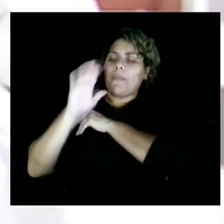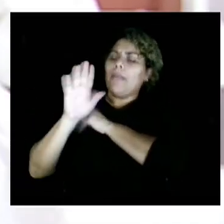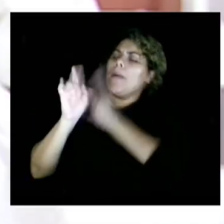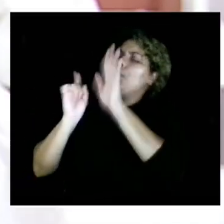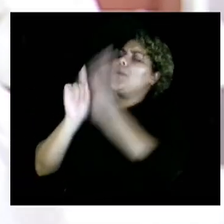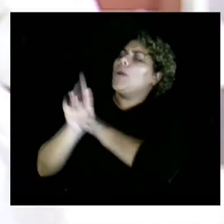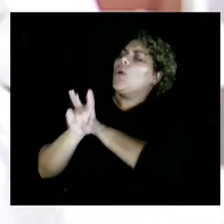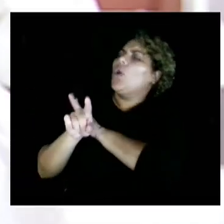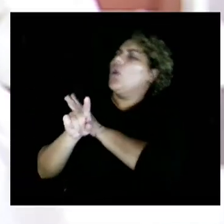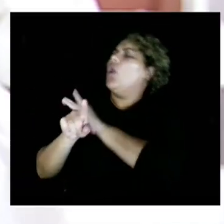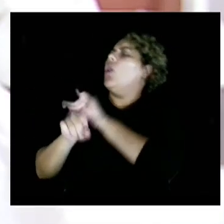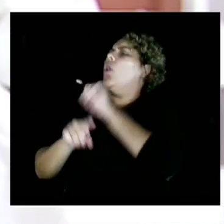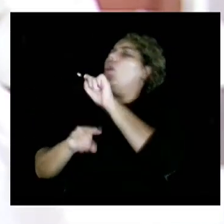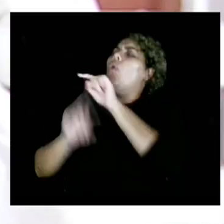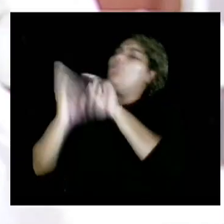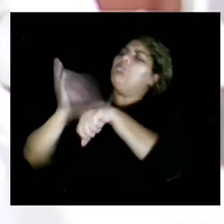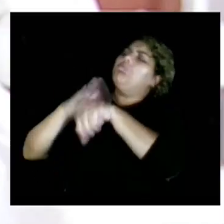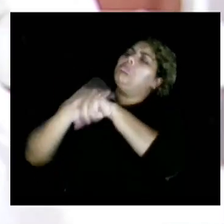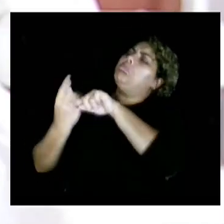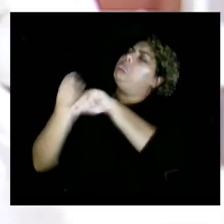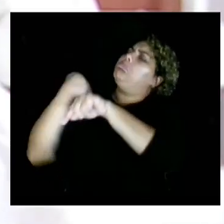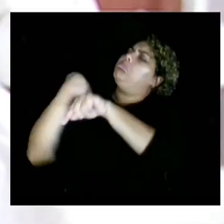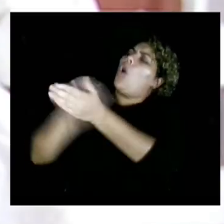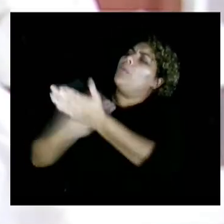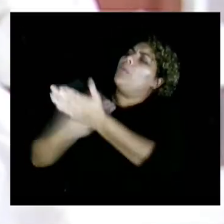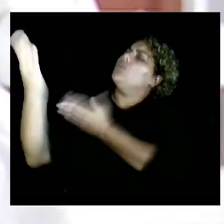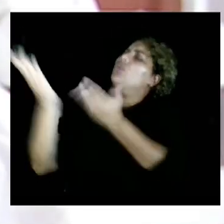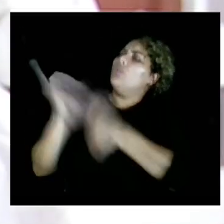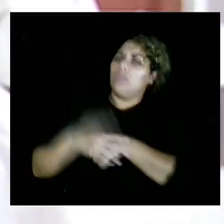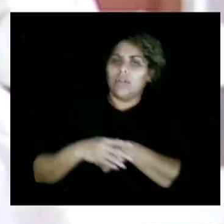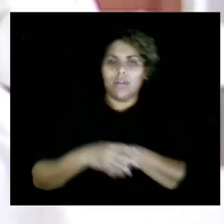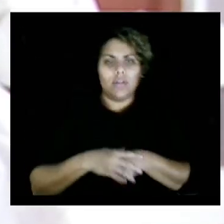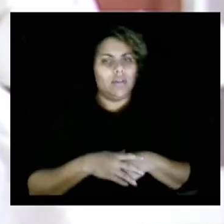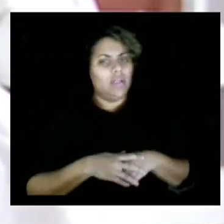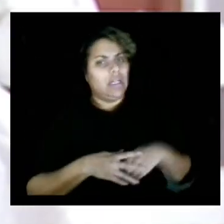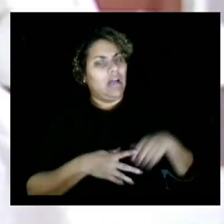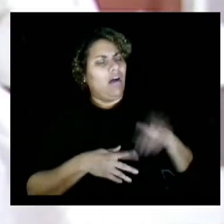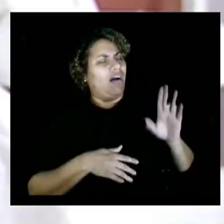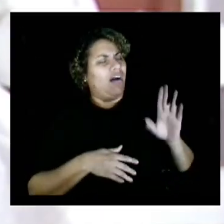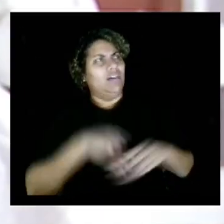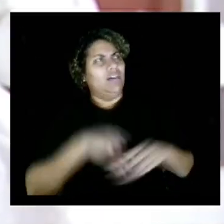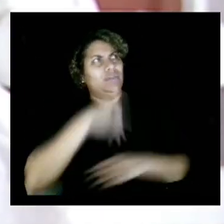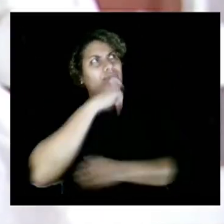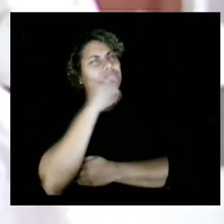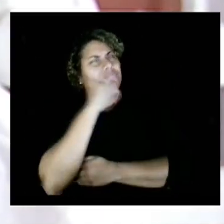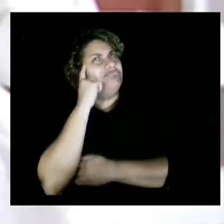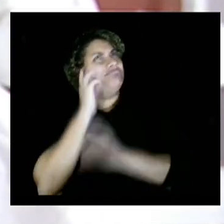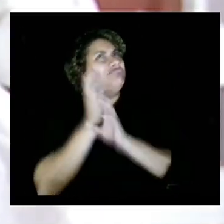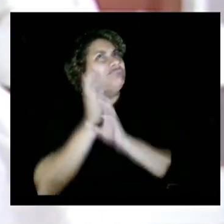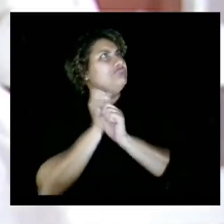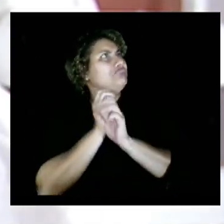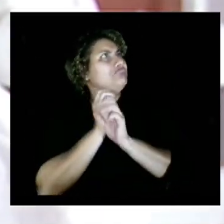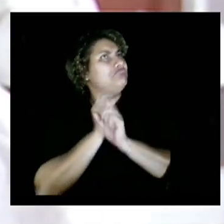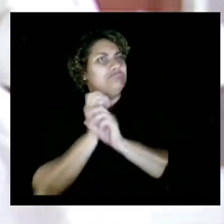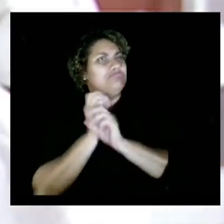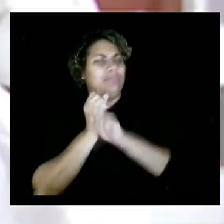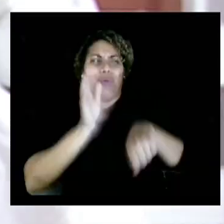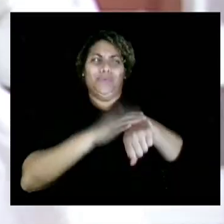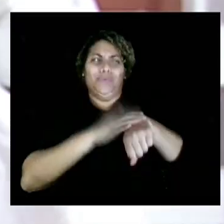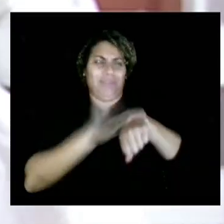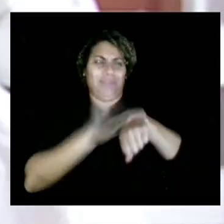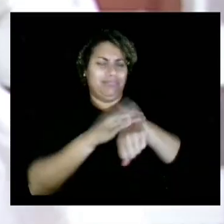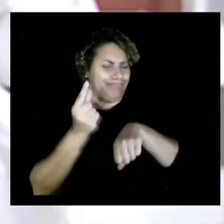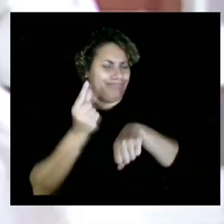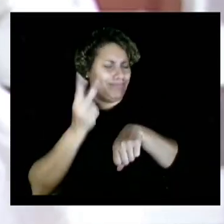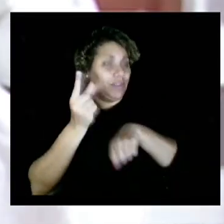faz quanto tempo? Ai, faz muito tempo, porque eu fiz esse espaço em 2018, lá,